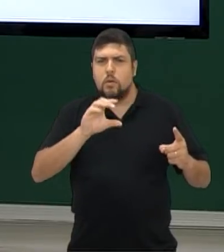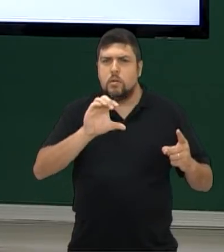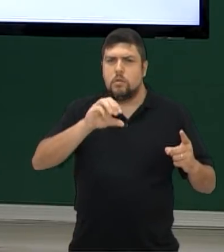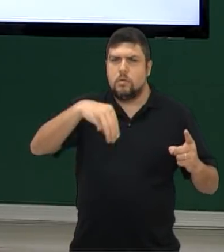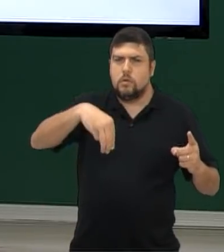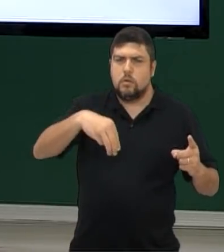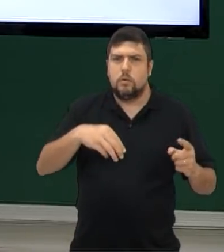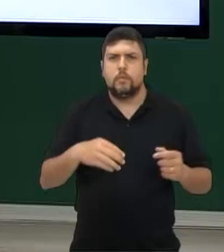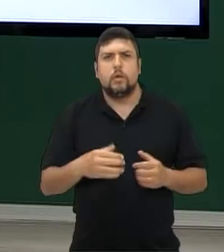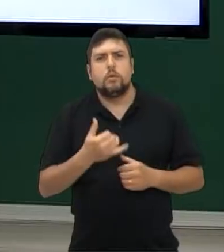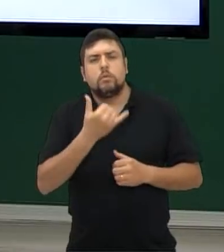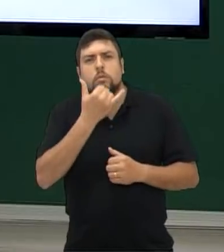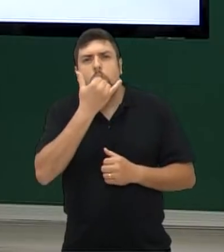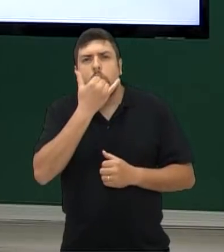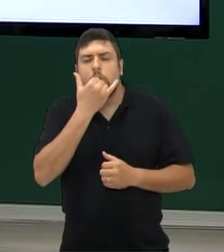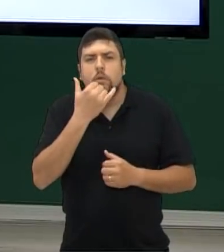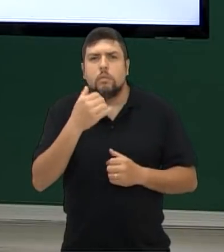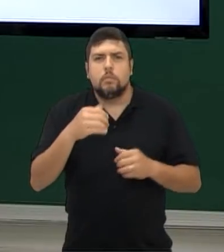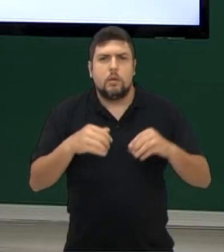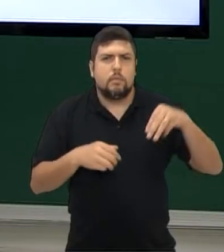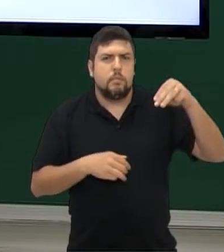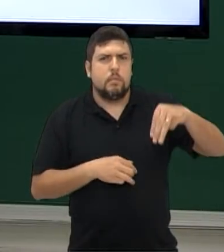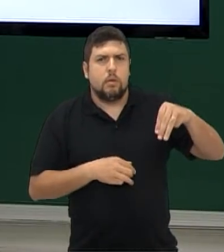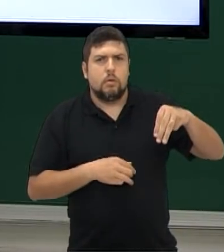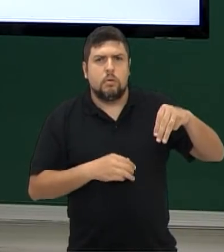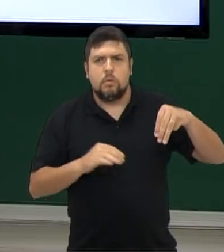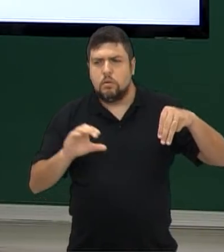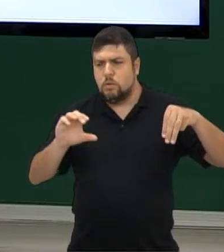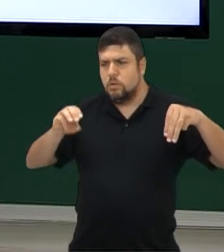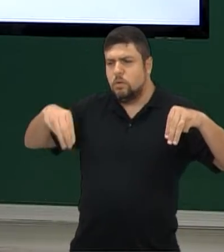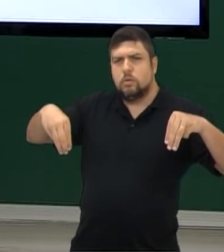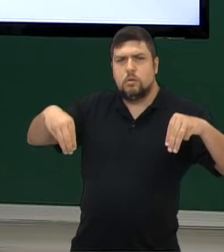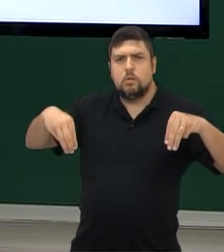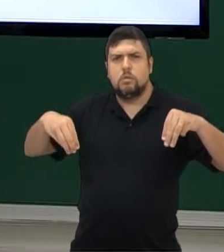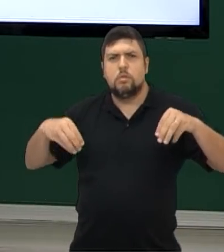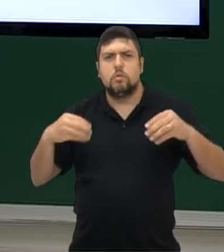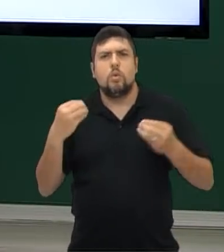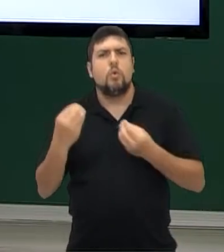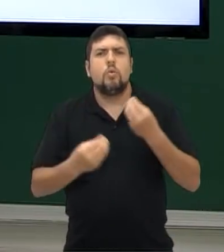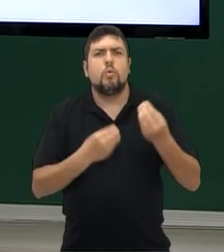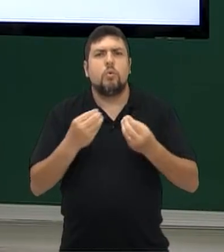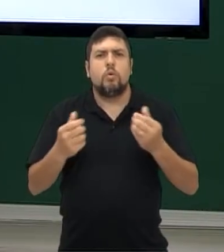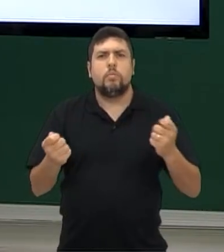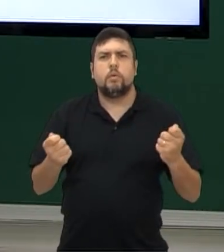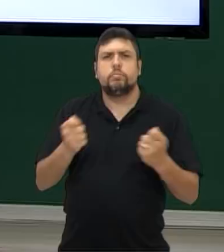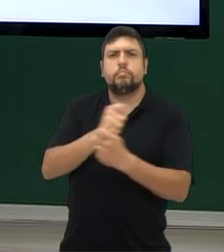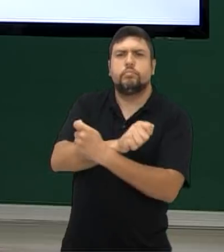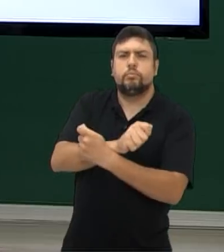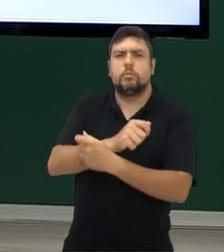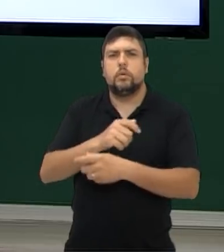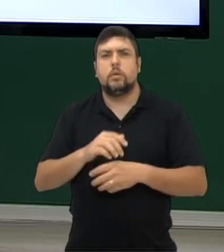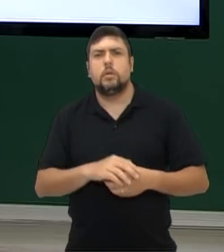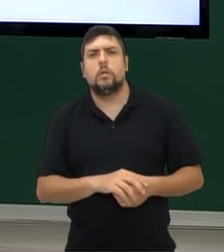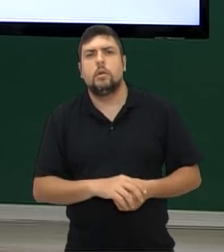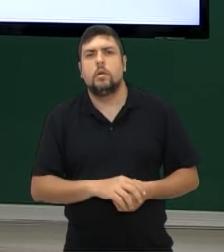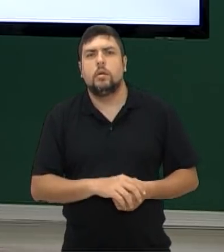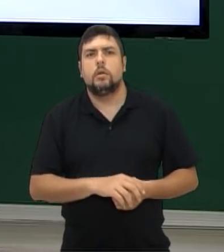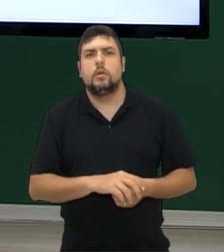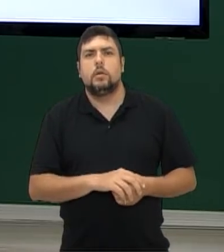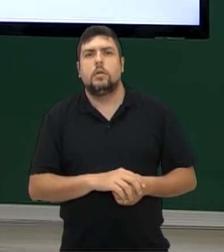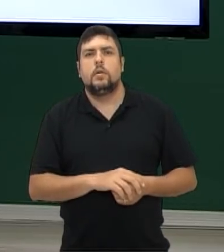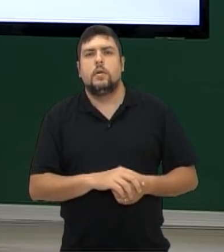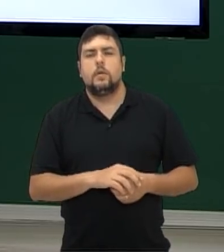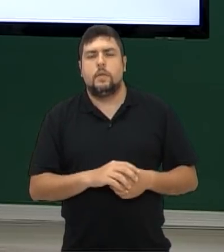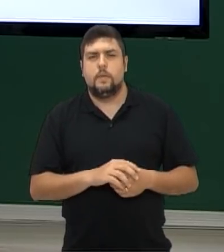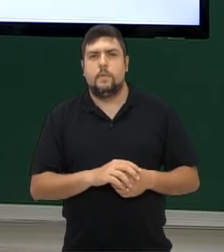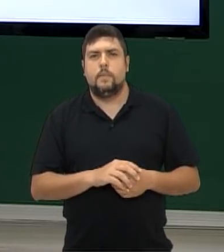está confuso. Como é que eu vou pôr metro em centímetro? Então, a gente vai precisar pensar naquelas equivalências que vocês anotaram.